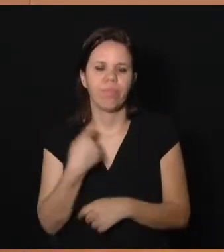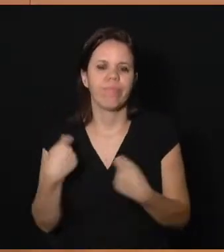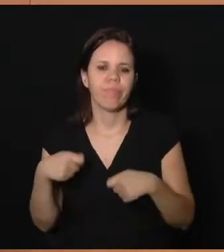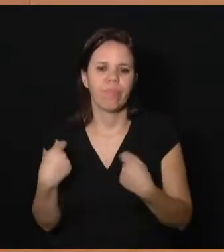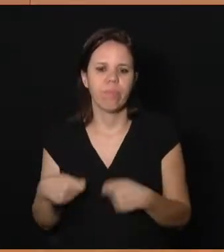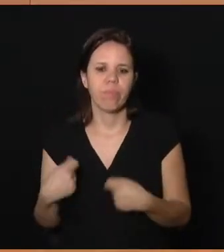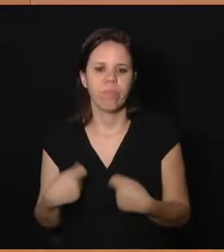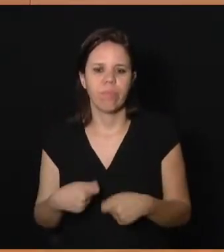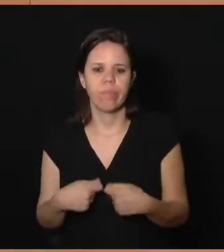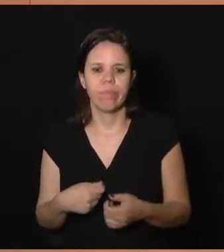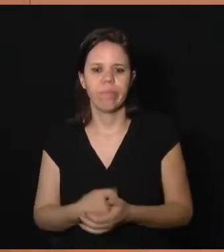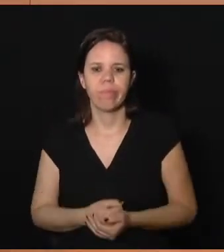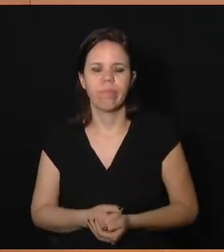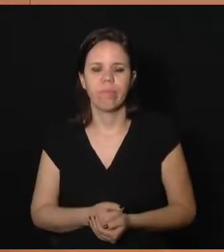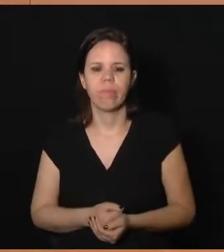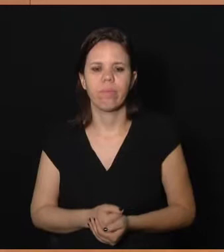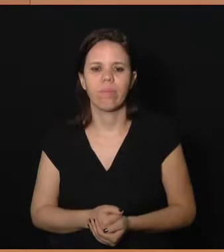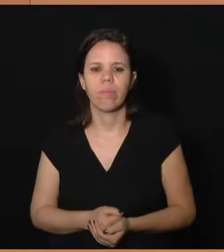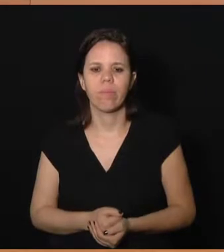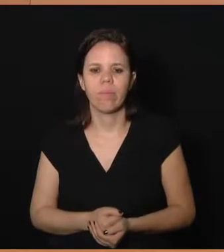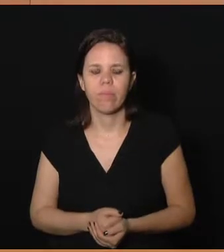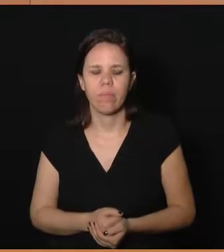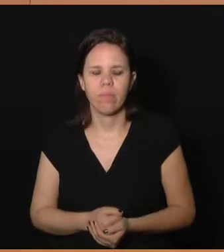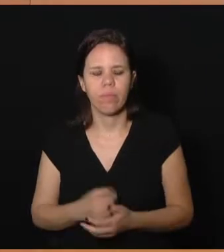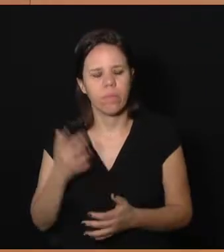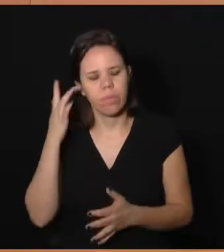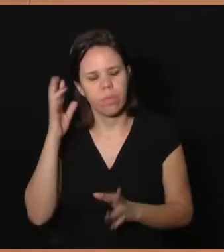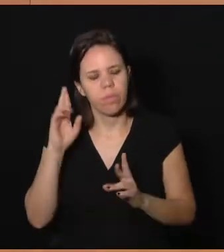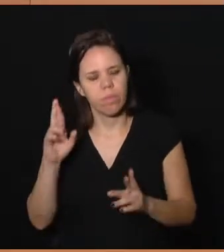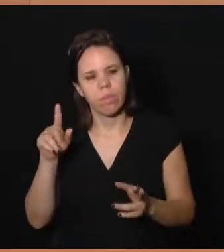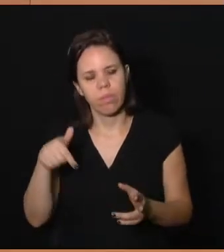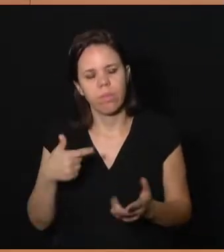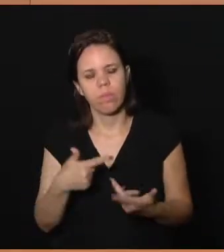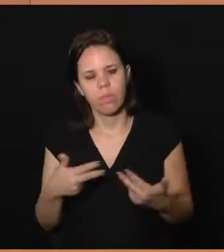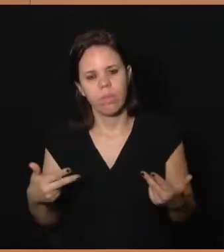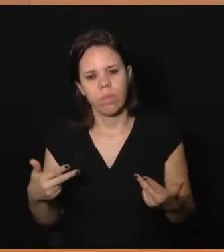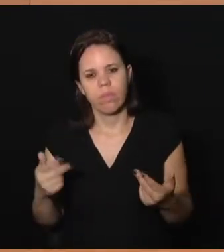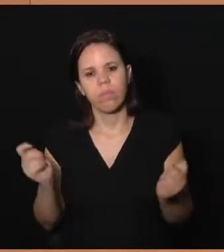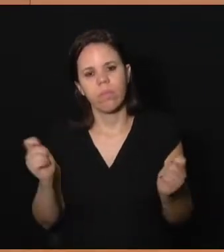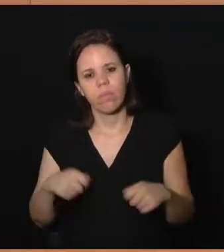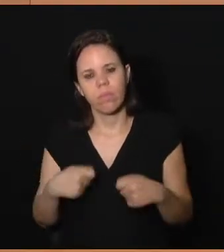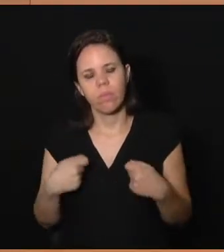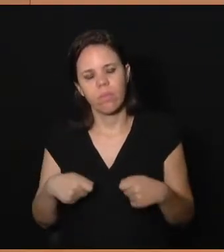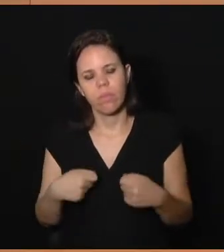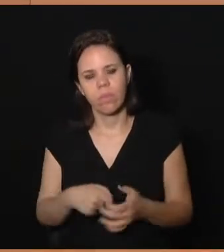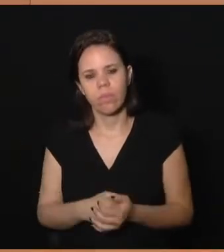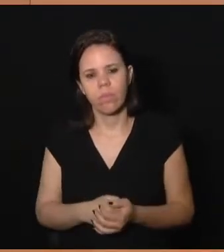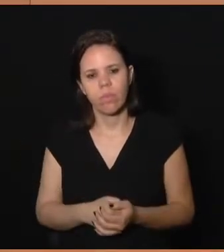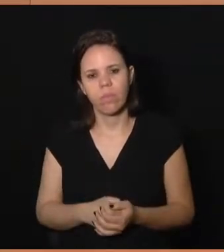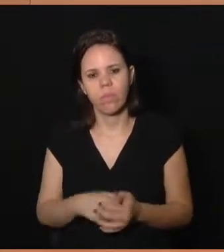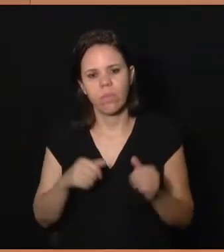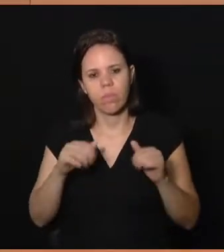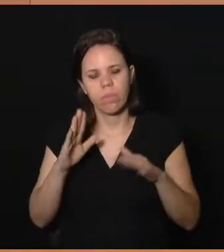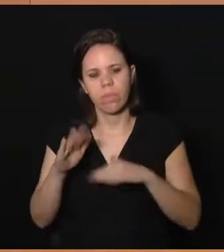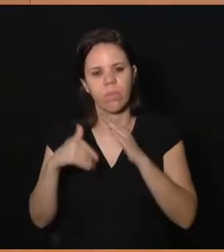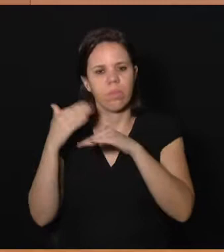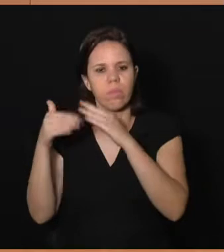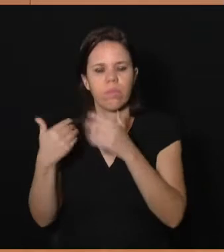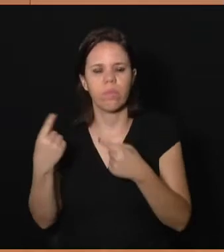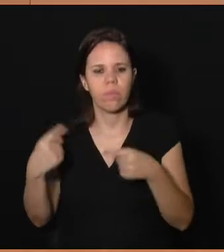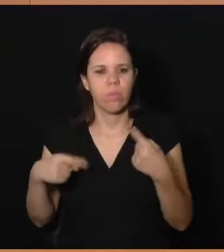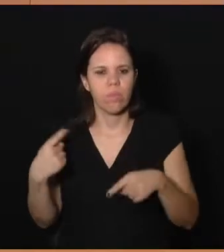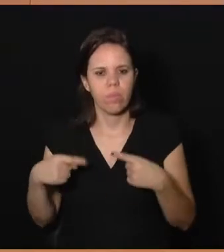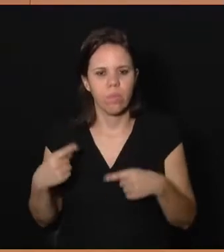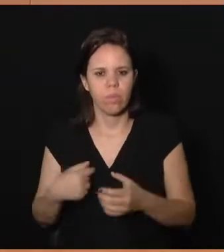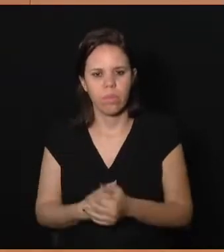precisamos e esperamos. Então, acho que isso são questões que deveriam ser muito mais desenvolvidas e